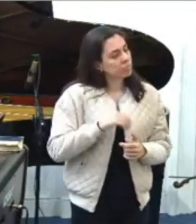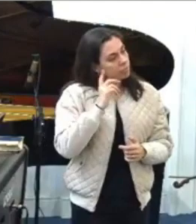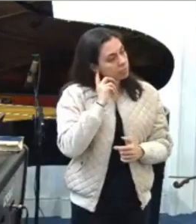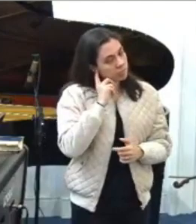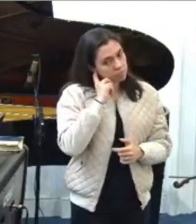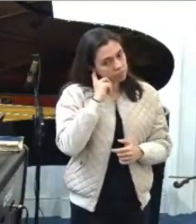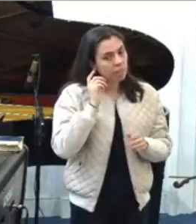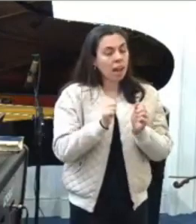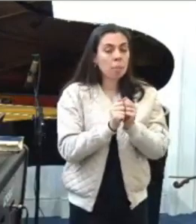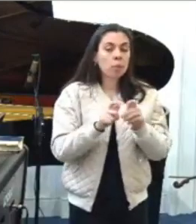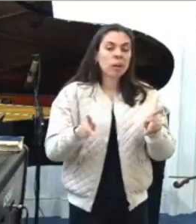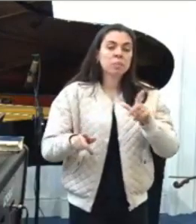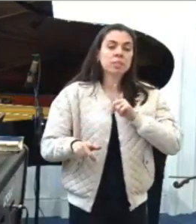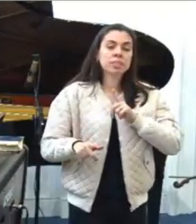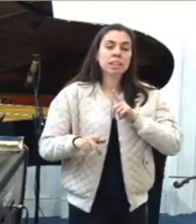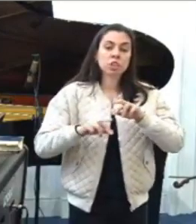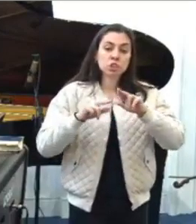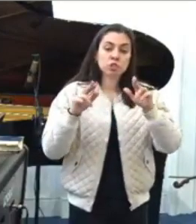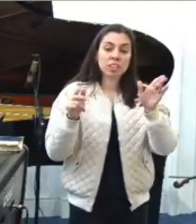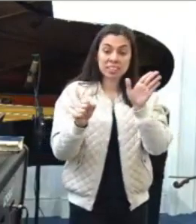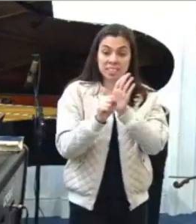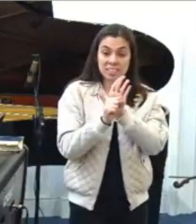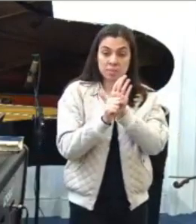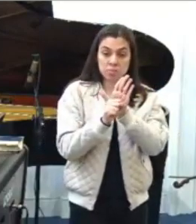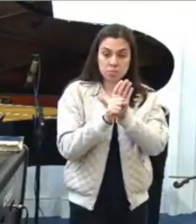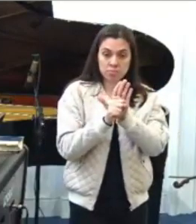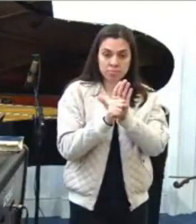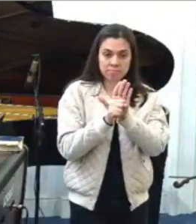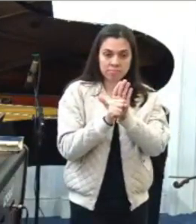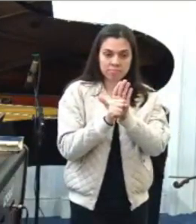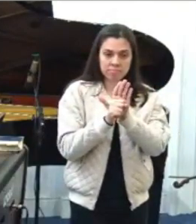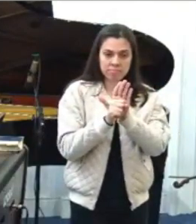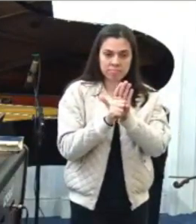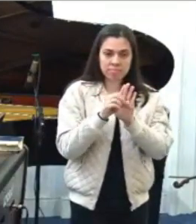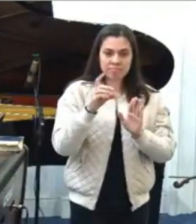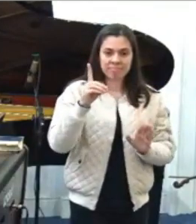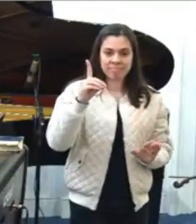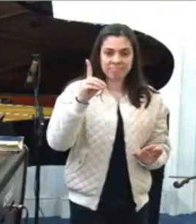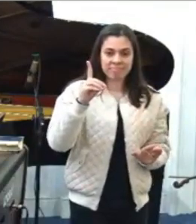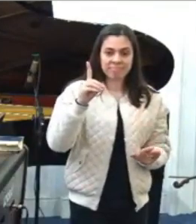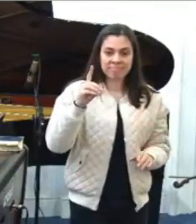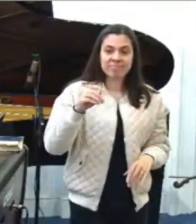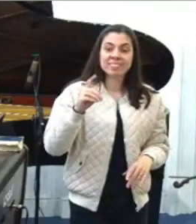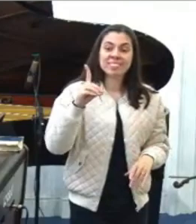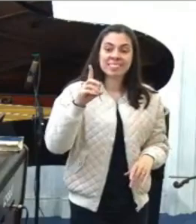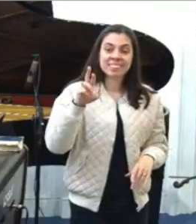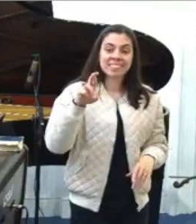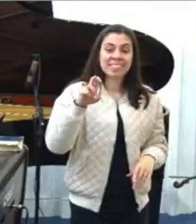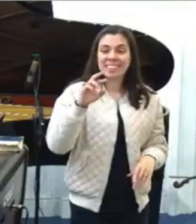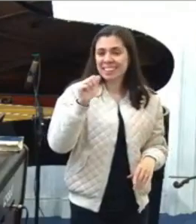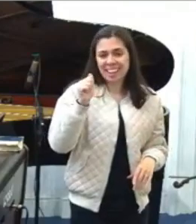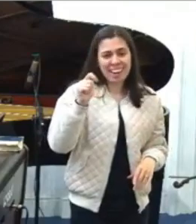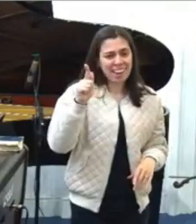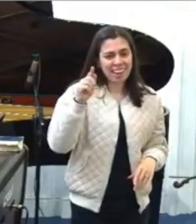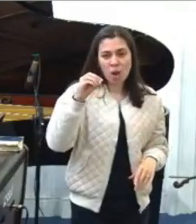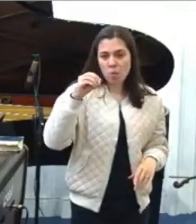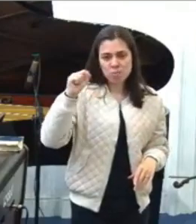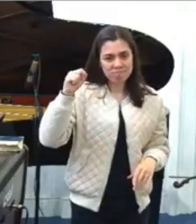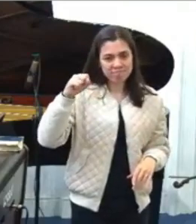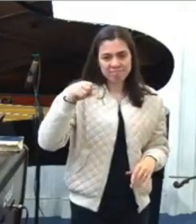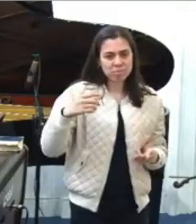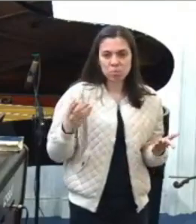crianças tentarem desenhar o que está aqui no texto. Tem um dragão, tem uma mulher, um dragão que persegue, um dragão que está